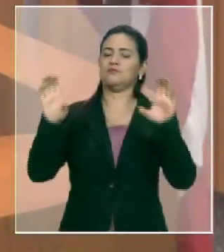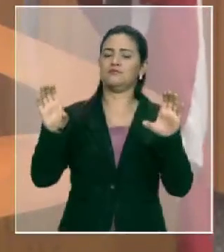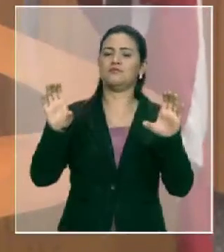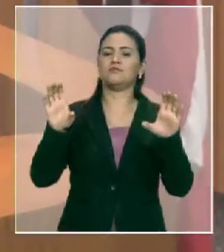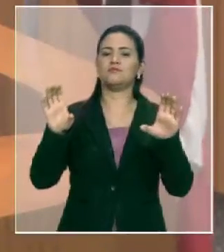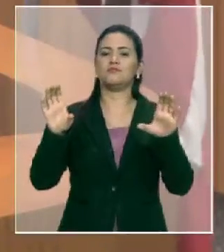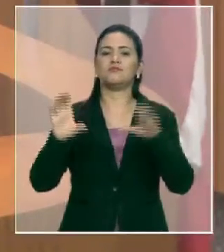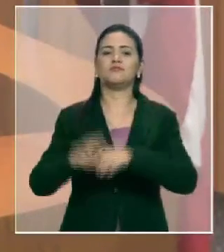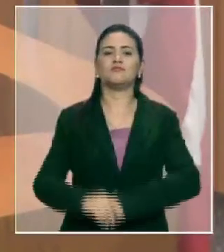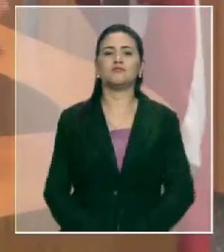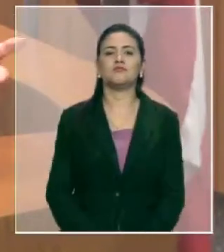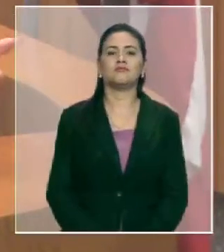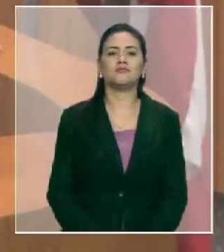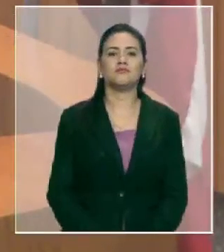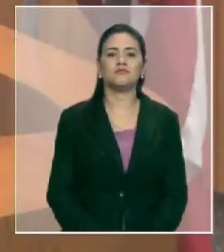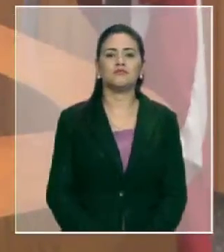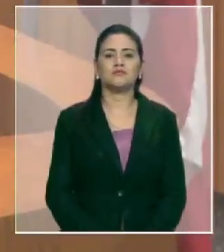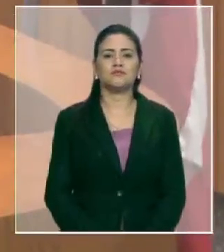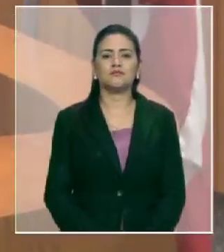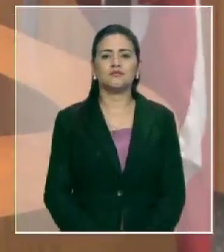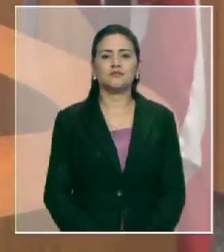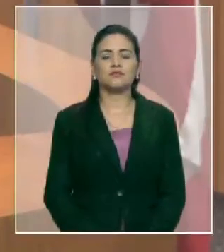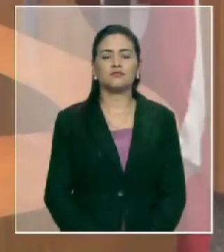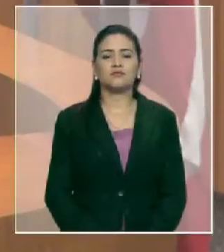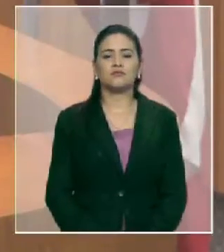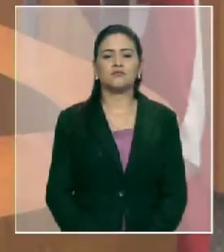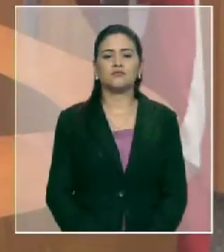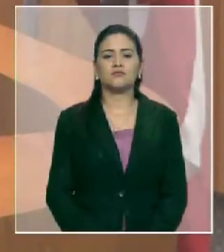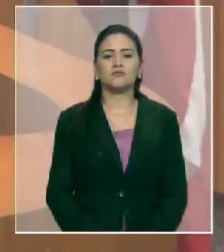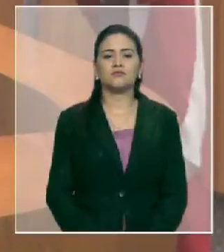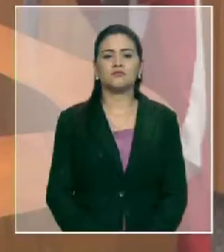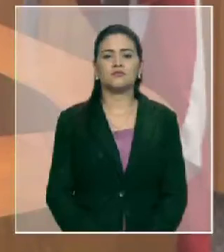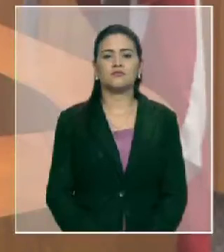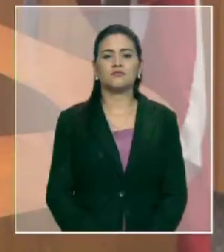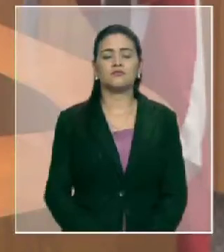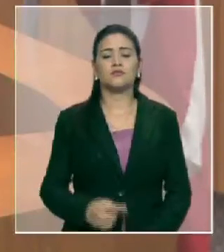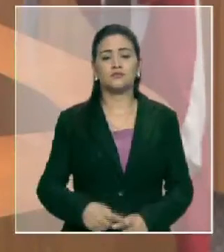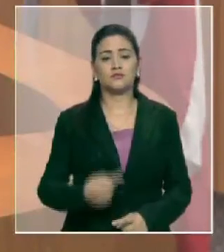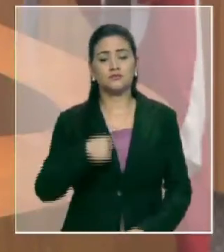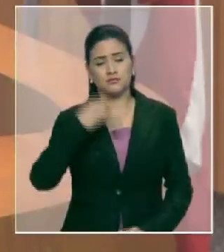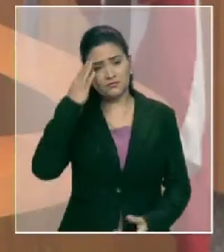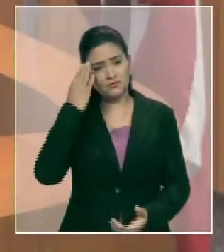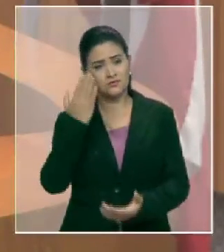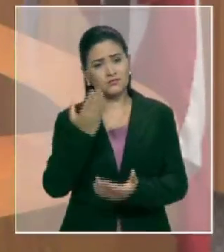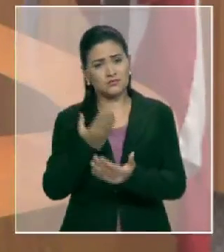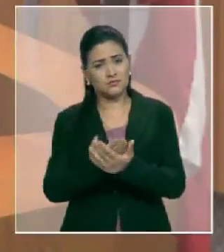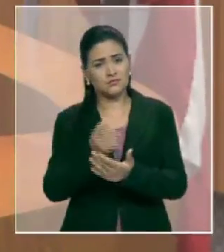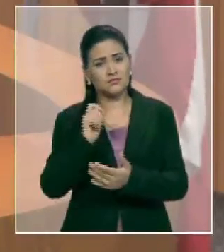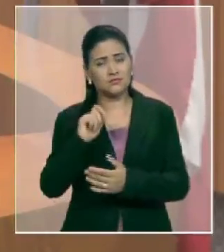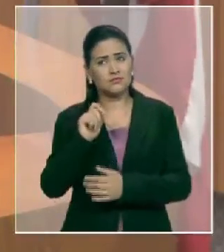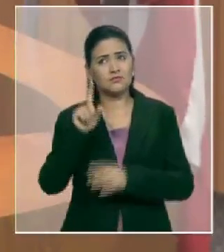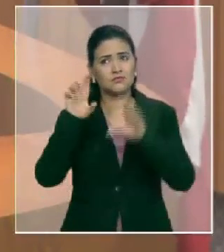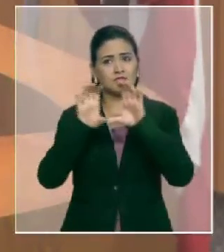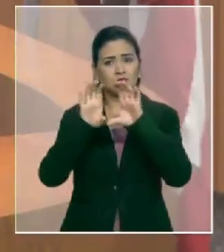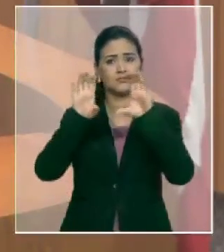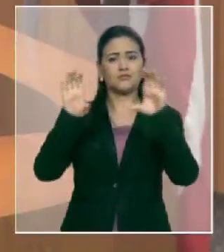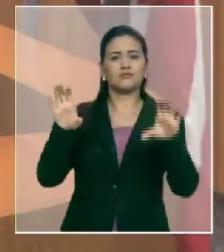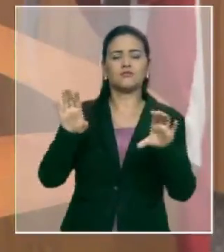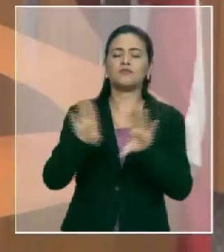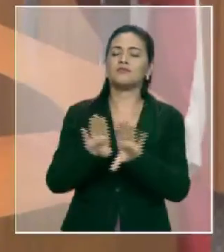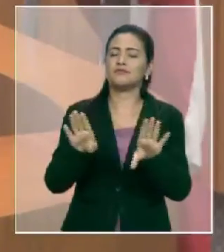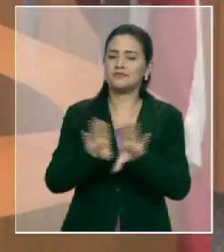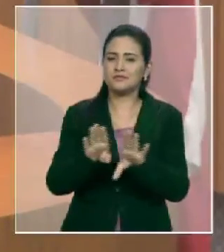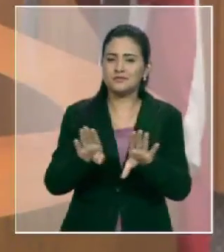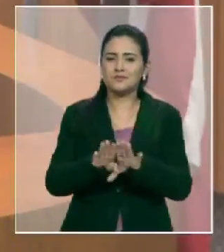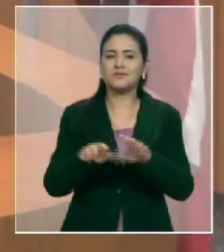que teve e continuará tendo, porque acredito eu que ela estará lá em cima desenvolvendo esse trabalho,